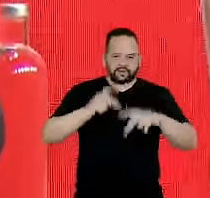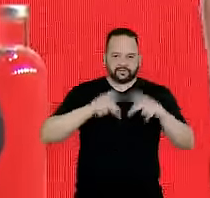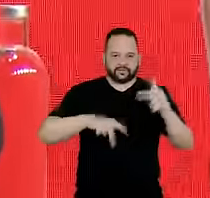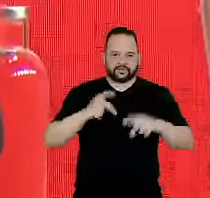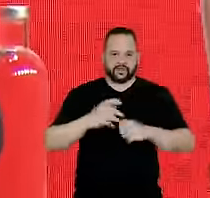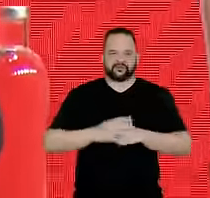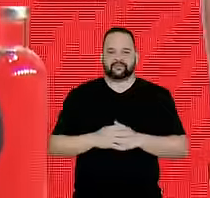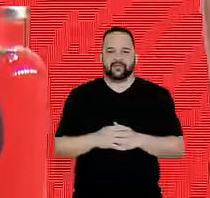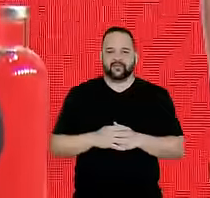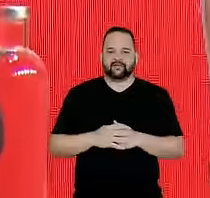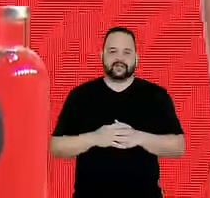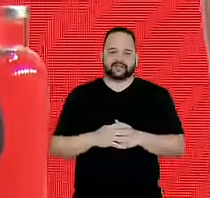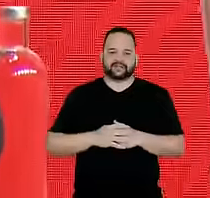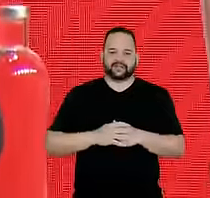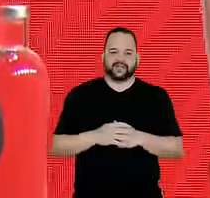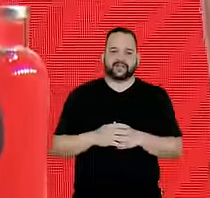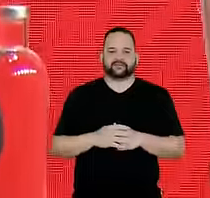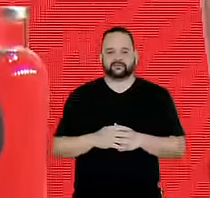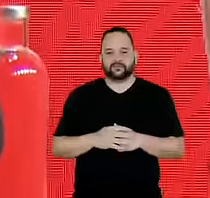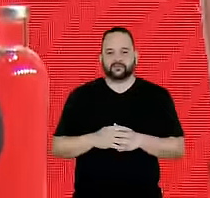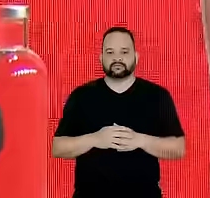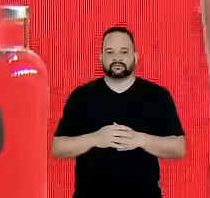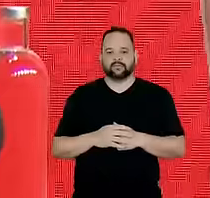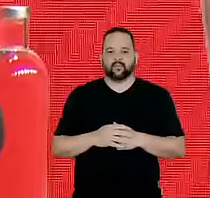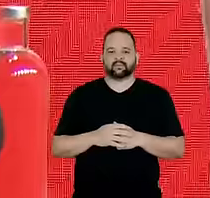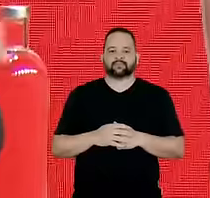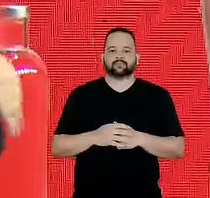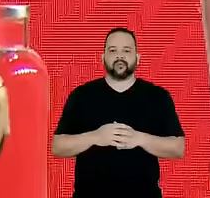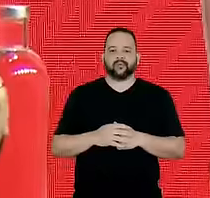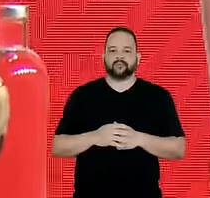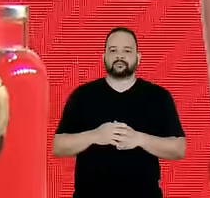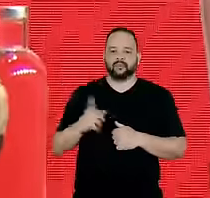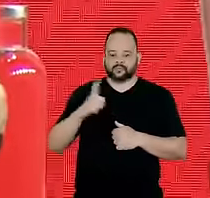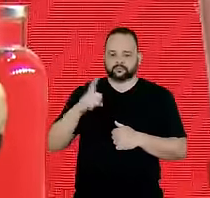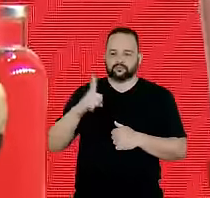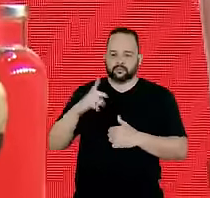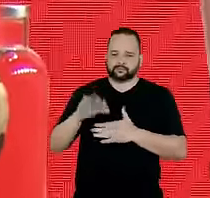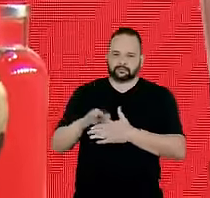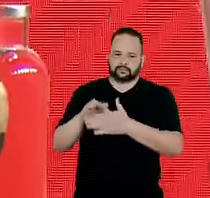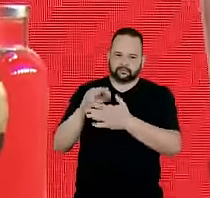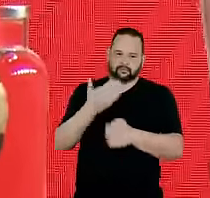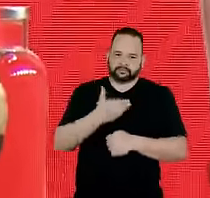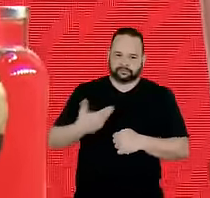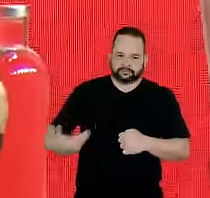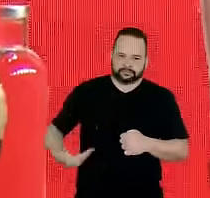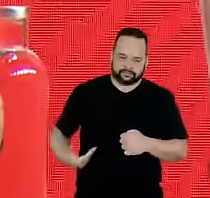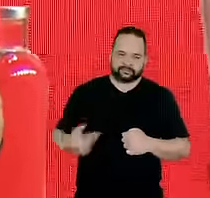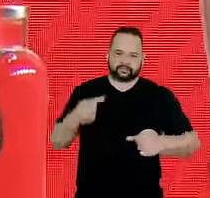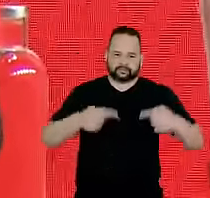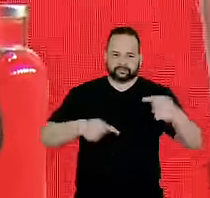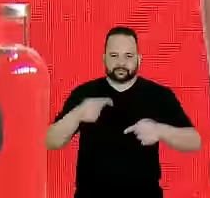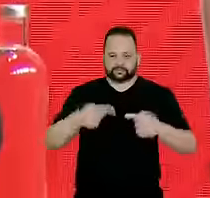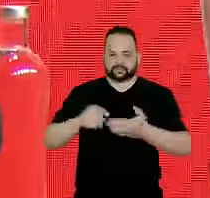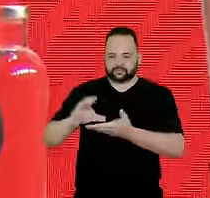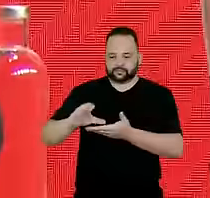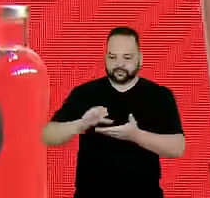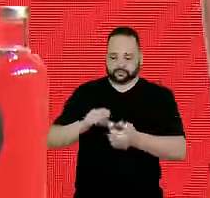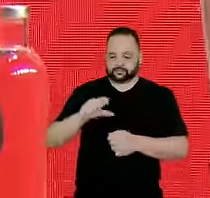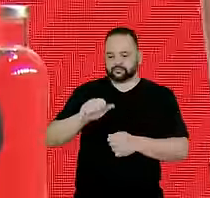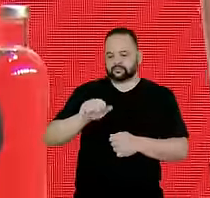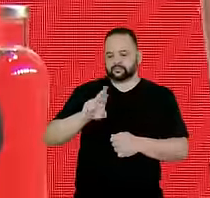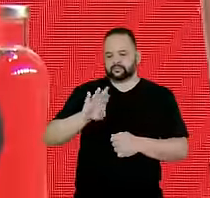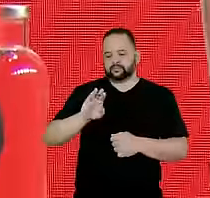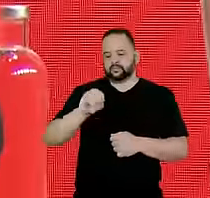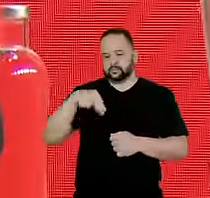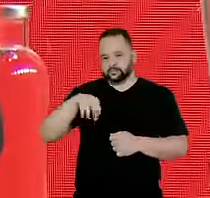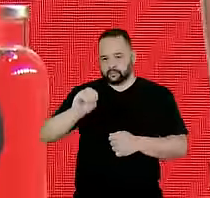carbono tal como vem sendo muito bem liderado pelo governo na discussão do pl do mercado de carbono e aí pessoal É nesse sentido que o